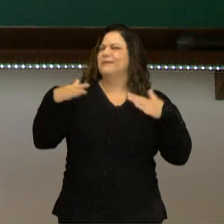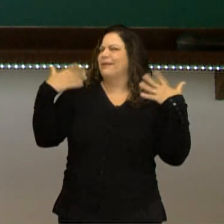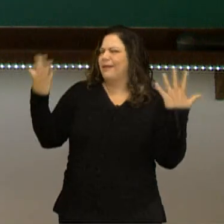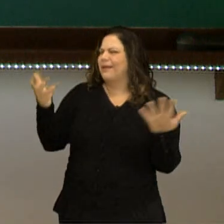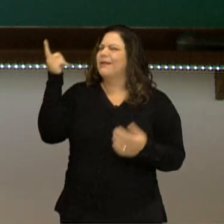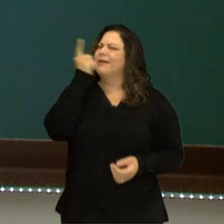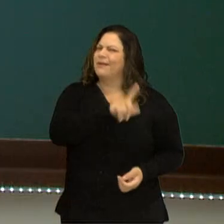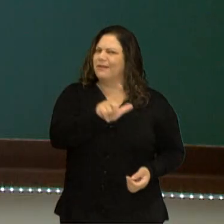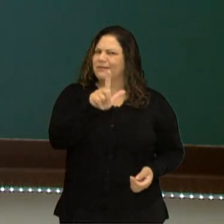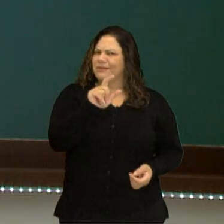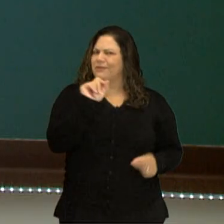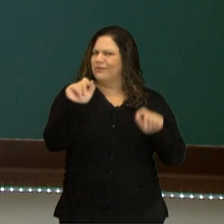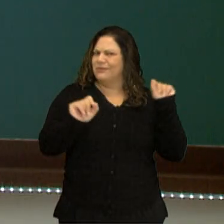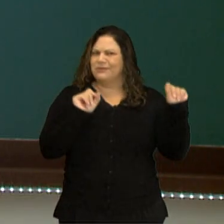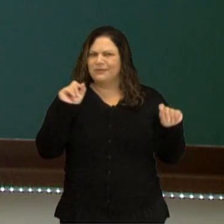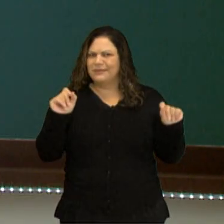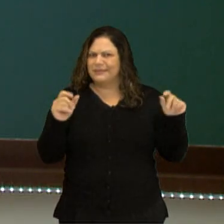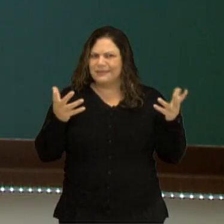Conseguiram